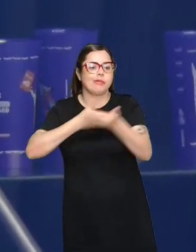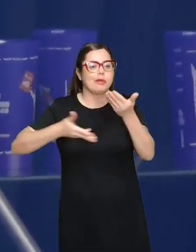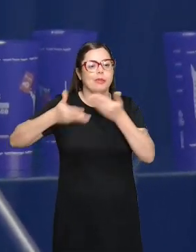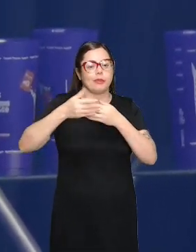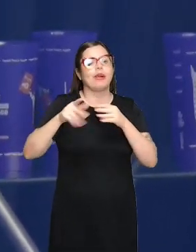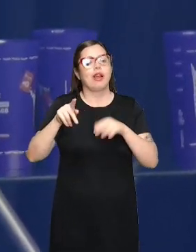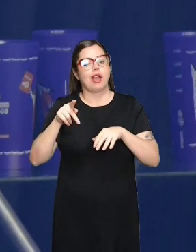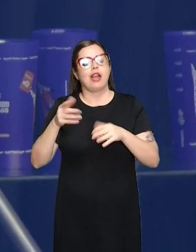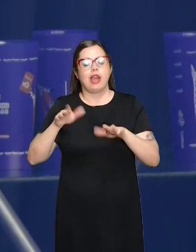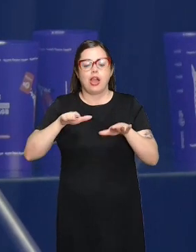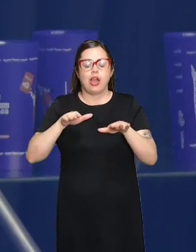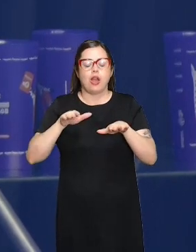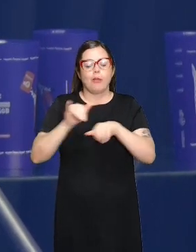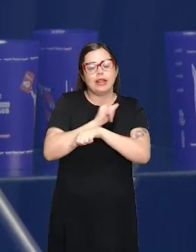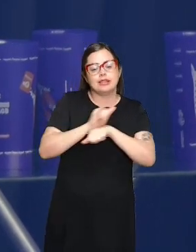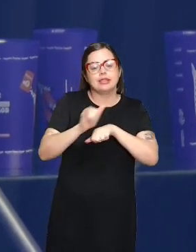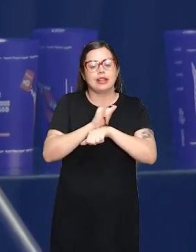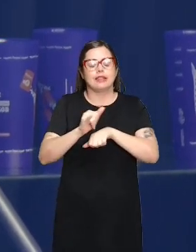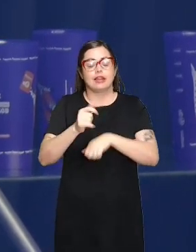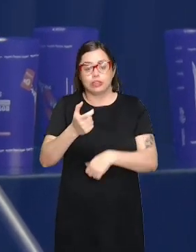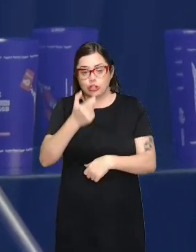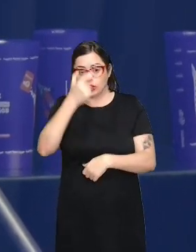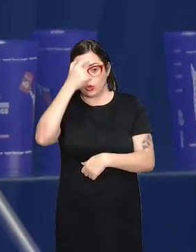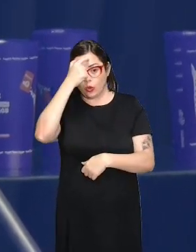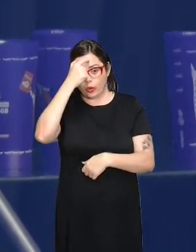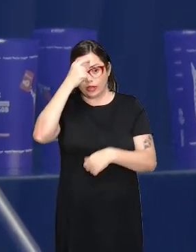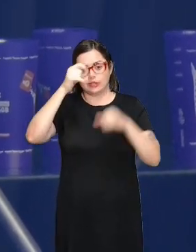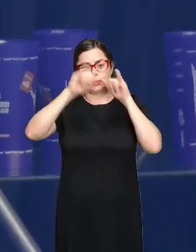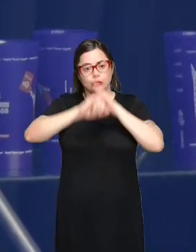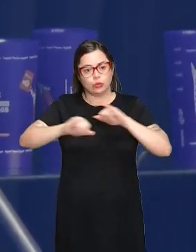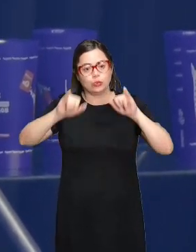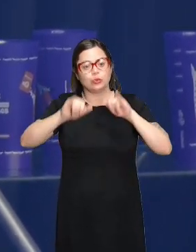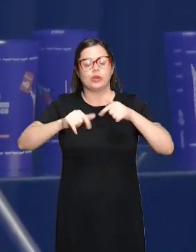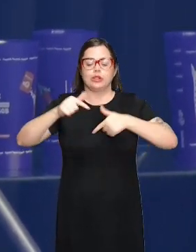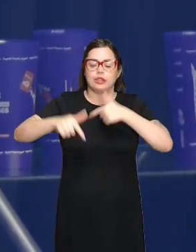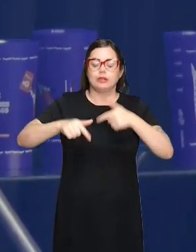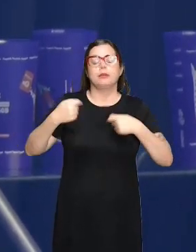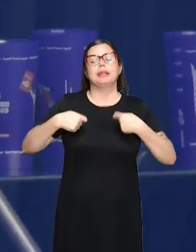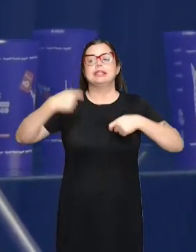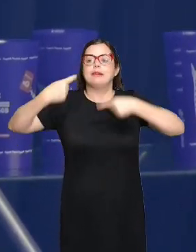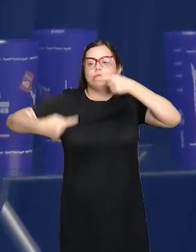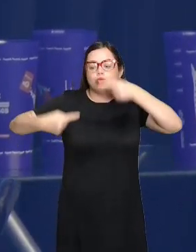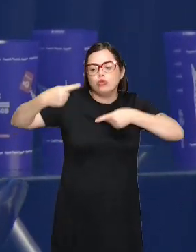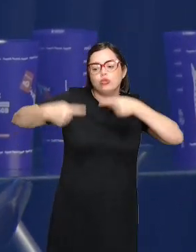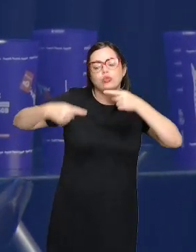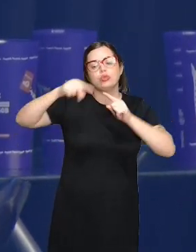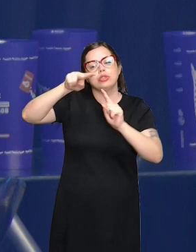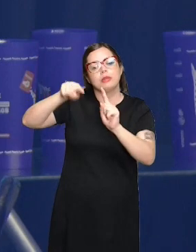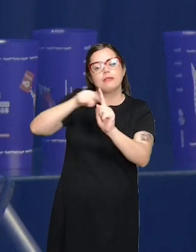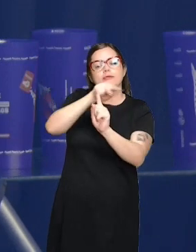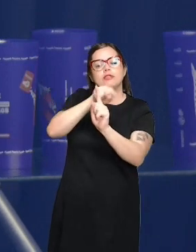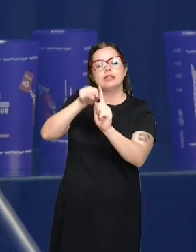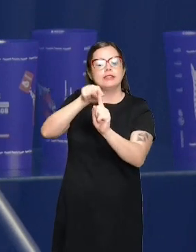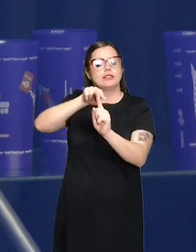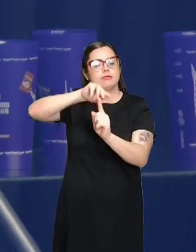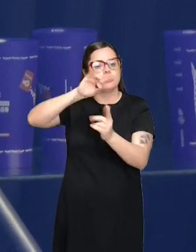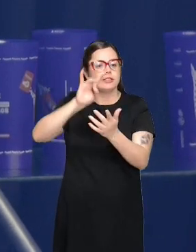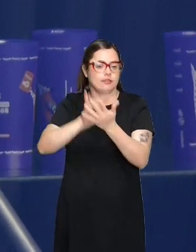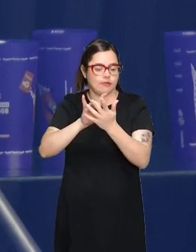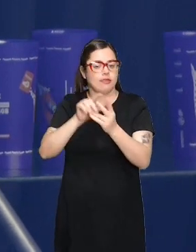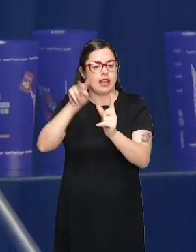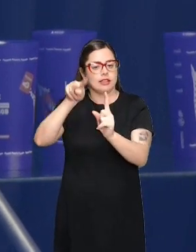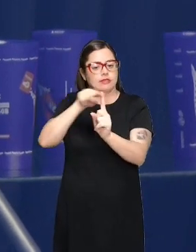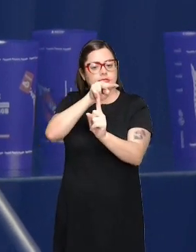discutir o tema. Então, nós precisamos trazer isso para o dia a dia, nós precisamos discutir, ter um olhar realmente não